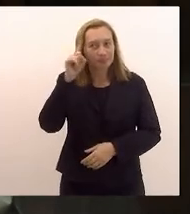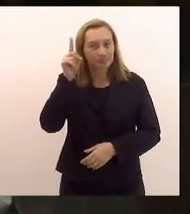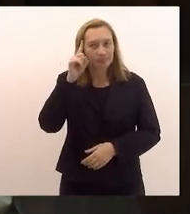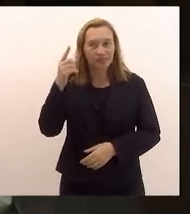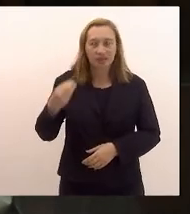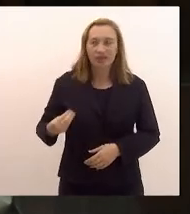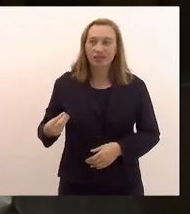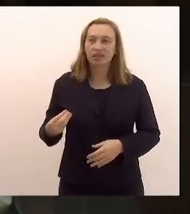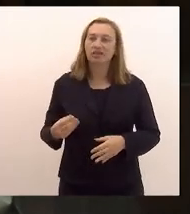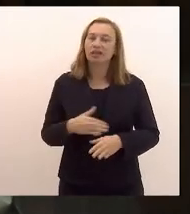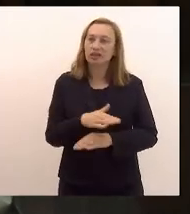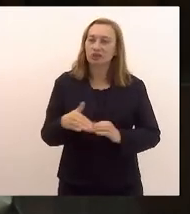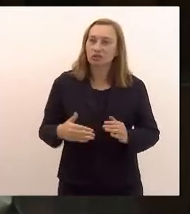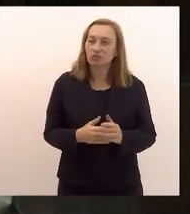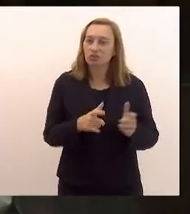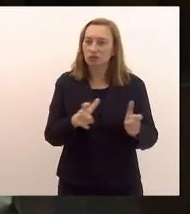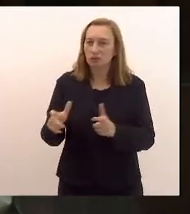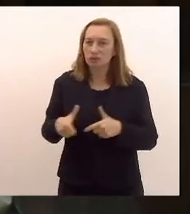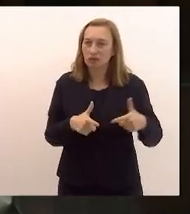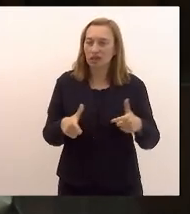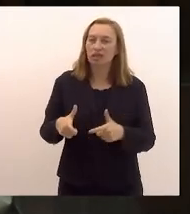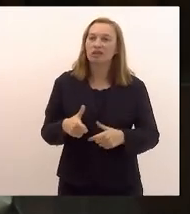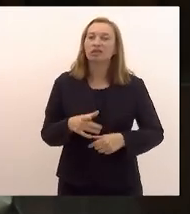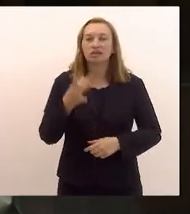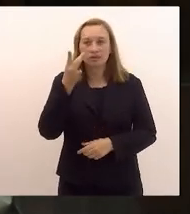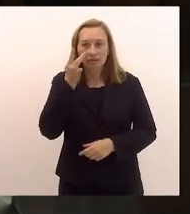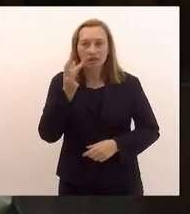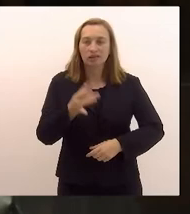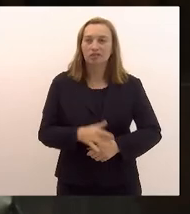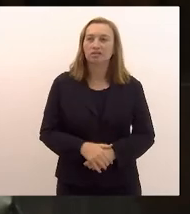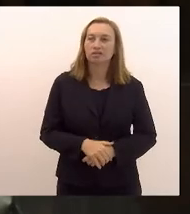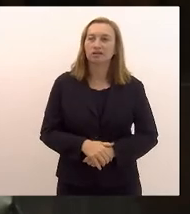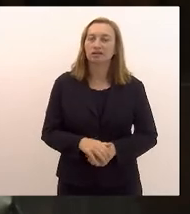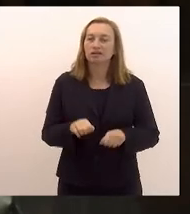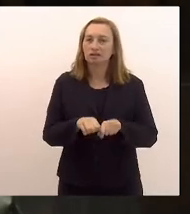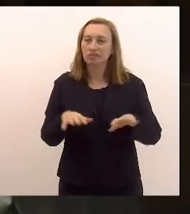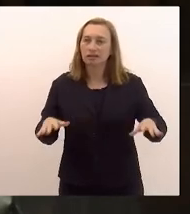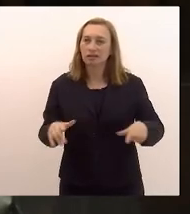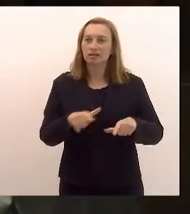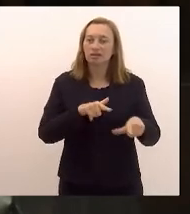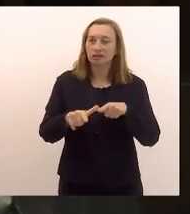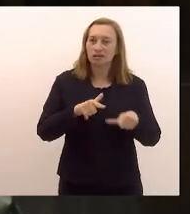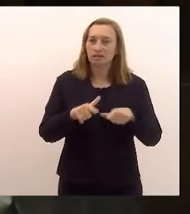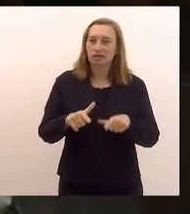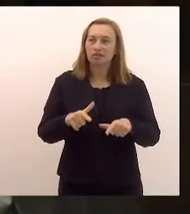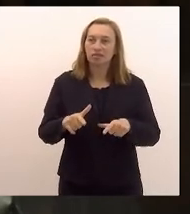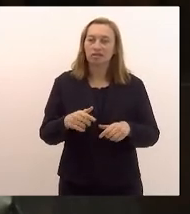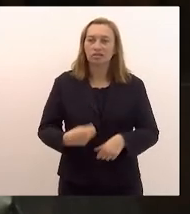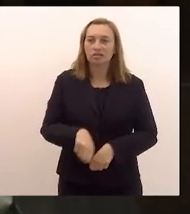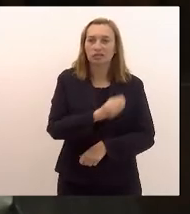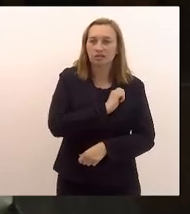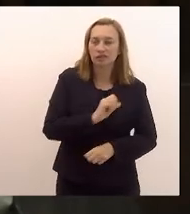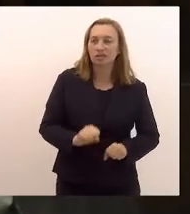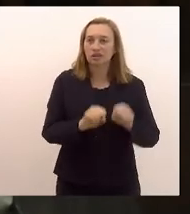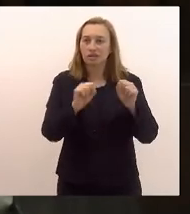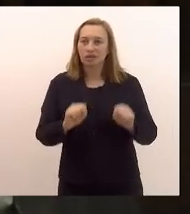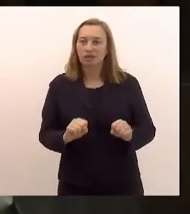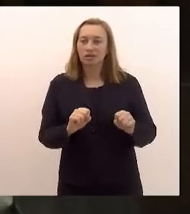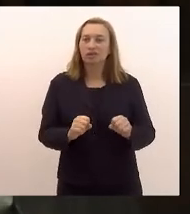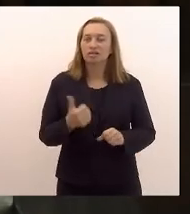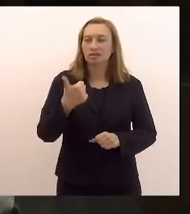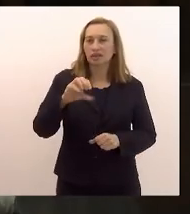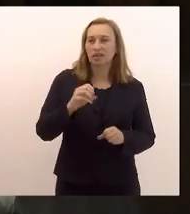estar presente em todos os estados com quadro deficitário com ampliação de atribuições o regime de recuperação fiscal pelos próximos